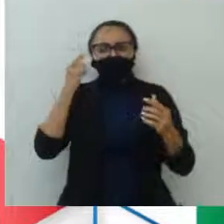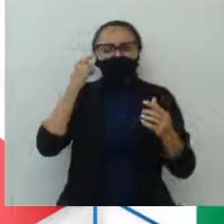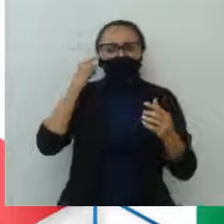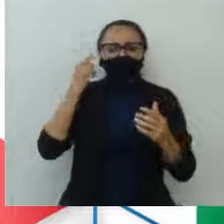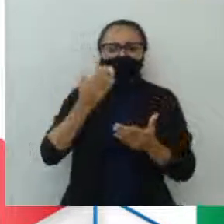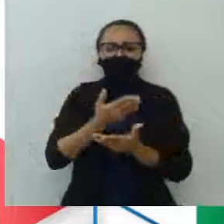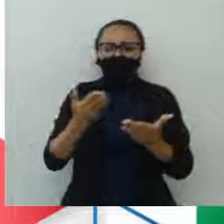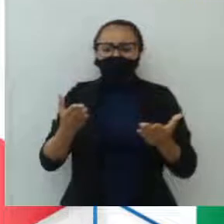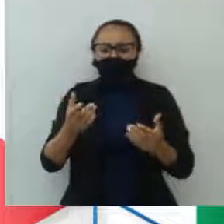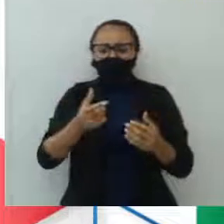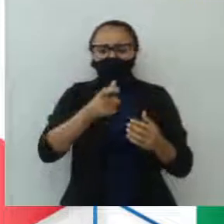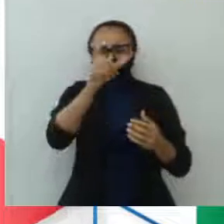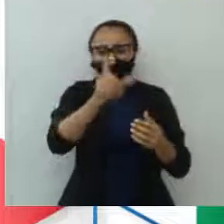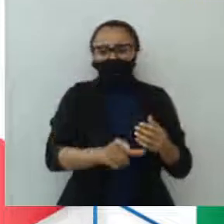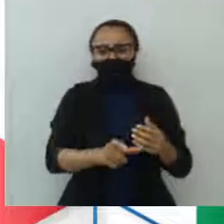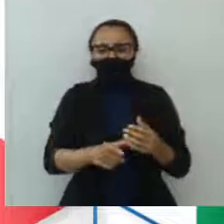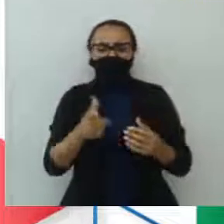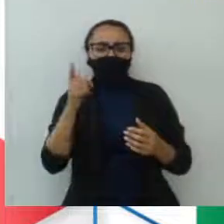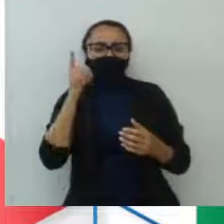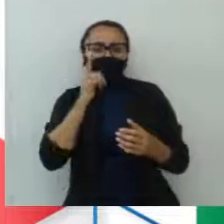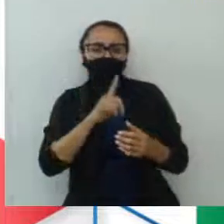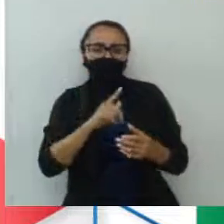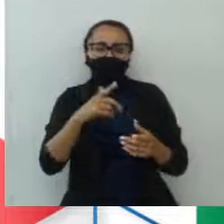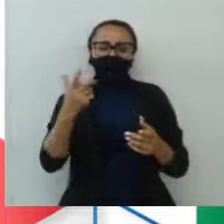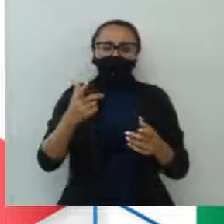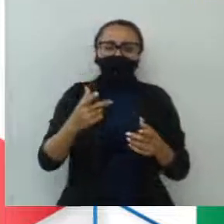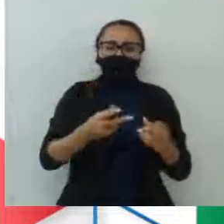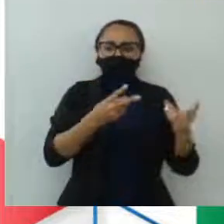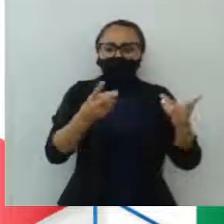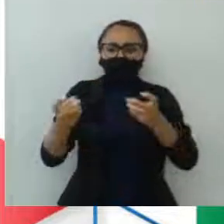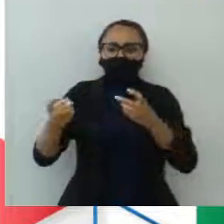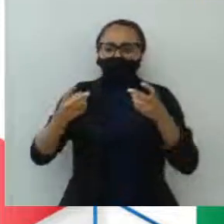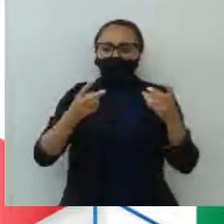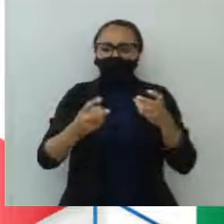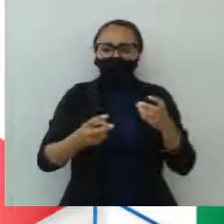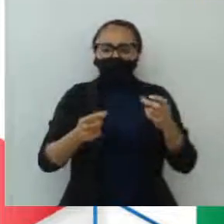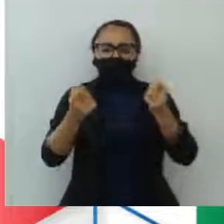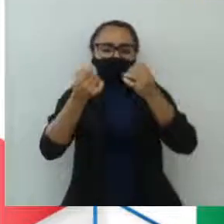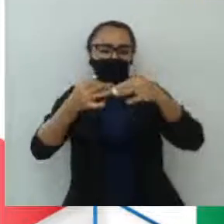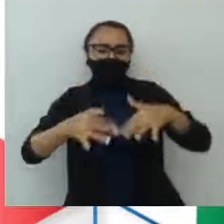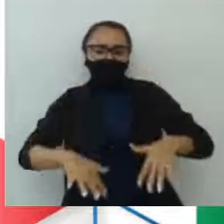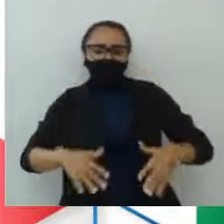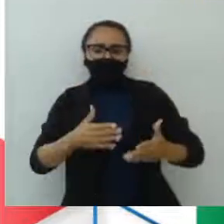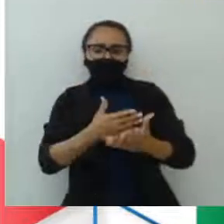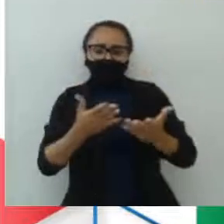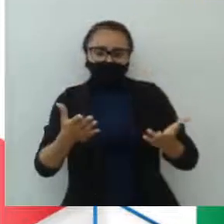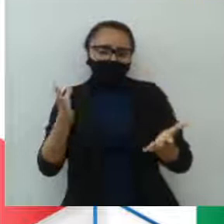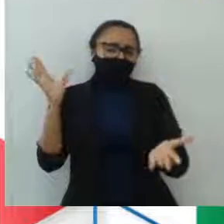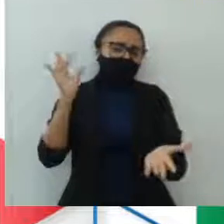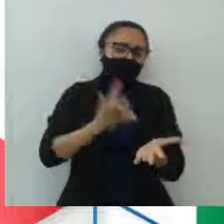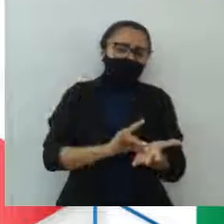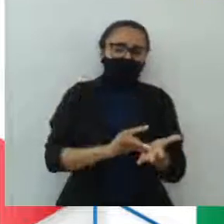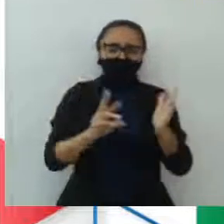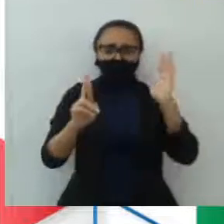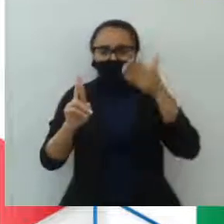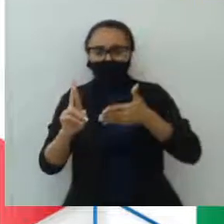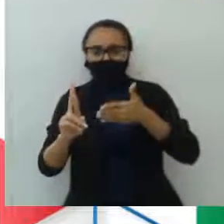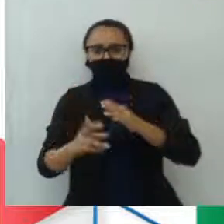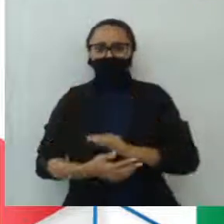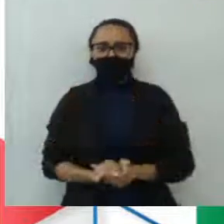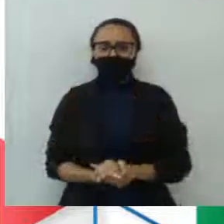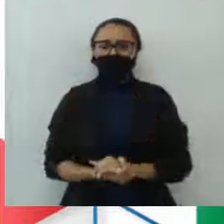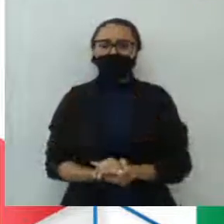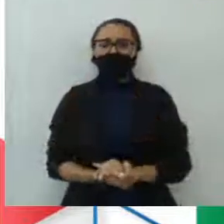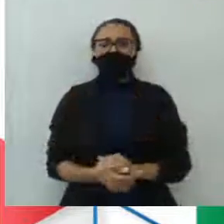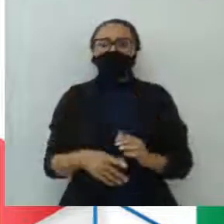para que os atores consigam chegar a esse naturalismo que ele tanto acha que é a forma ideal de se representar o teatro. Então a